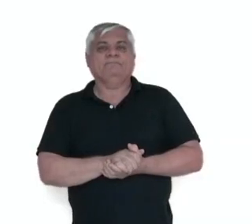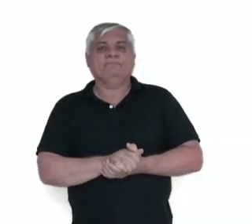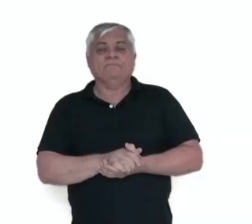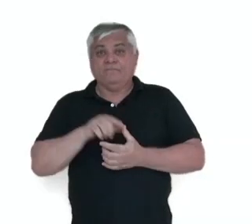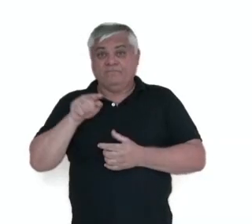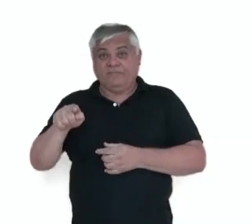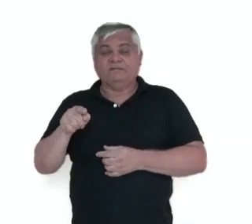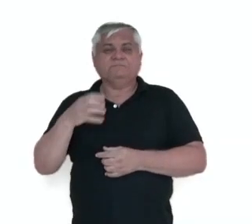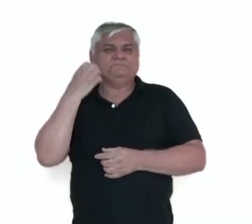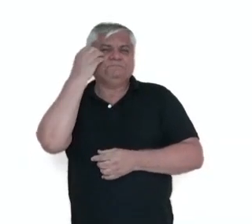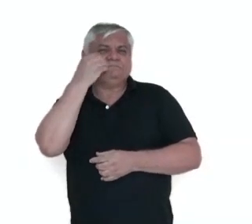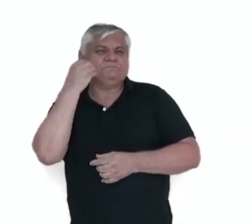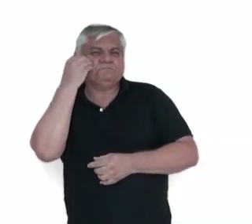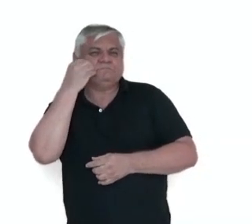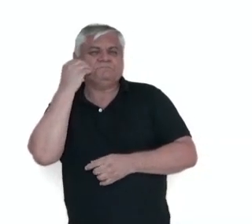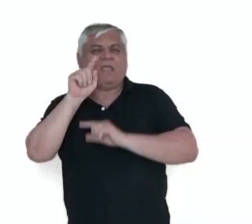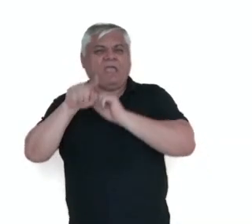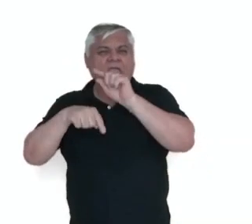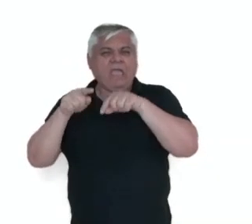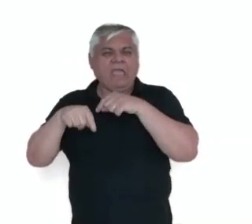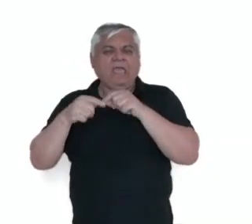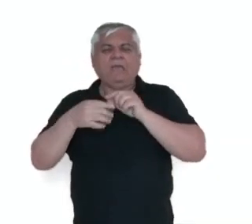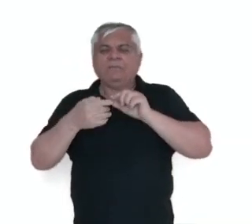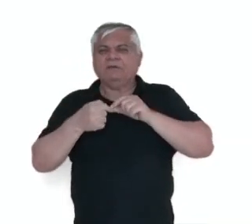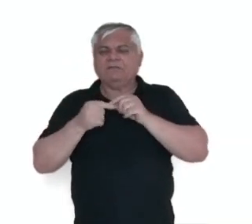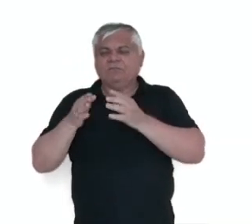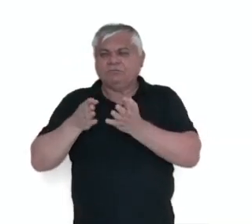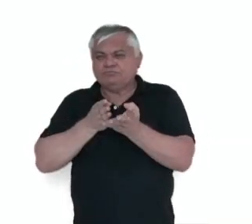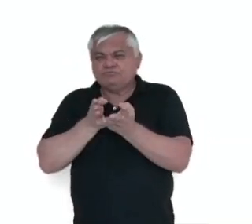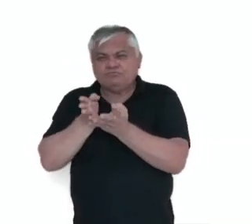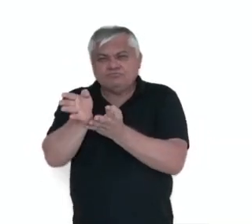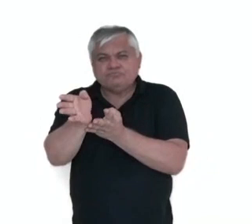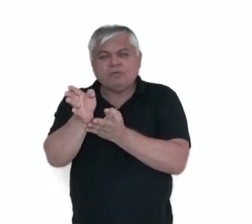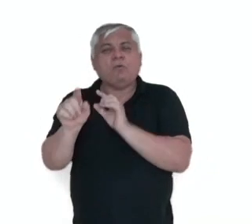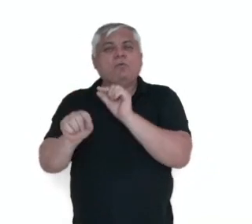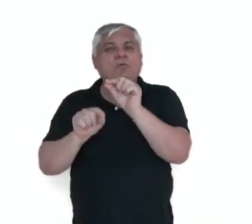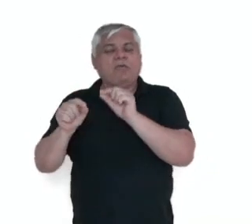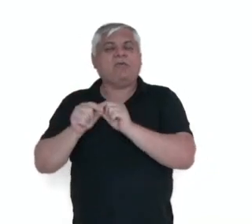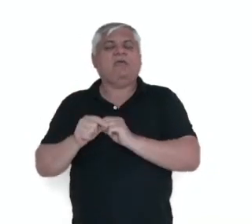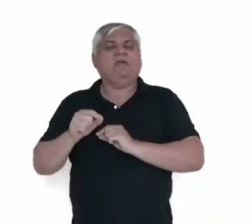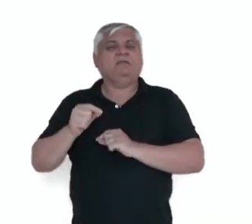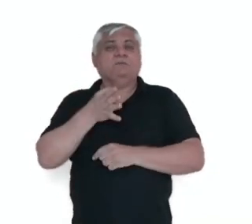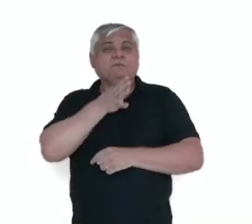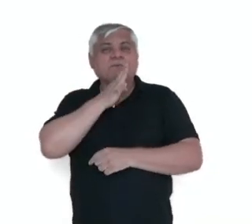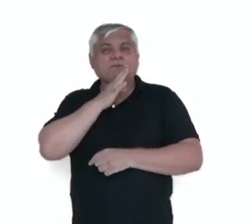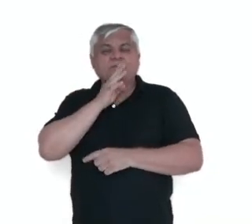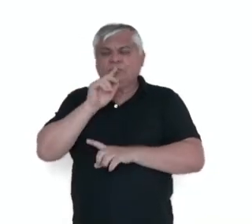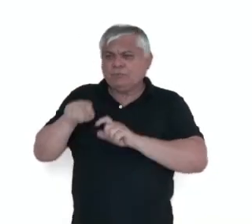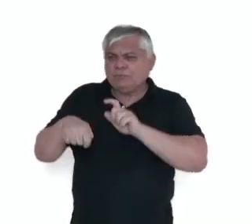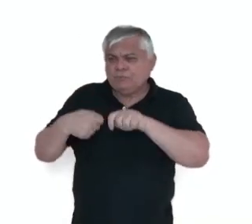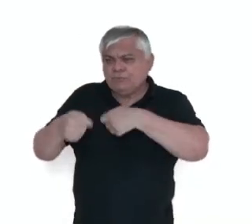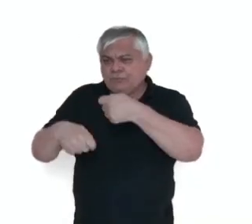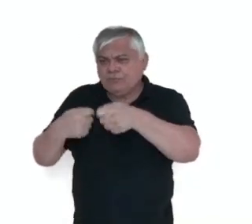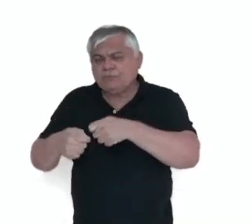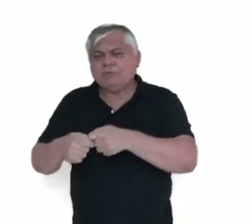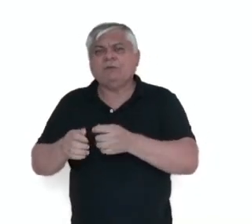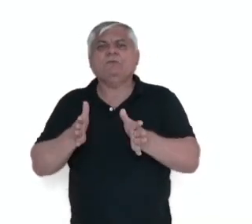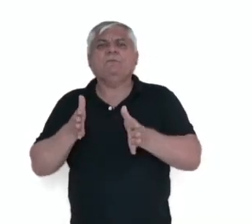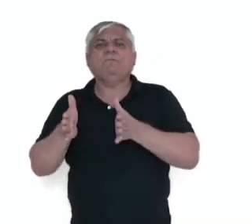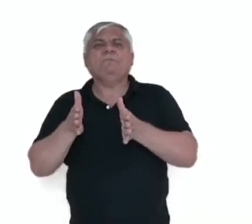é uma corrente epistemológica relativa à teoria do conhecimento, consolidada no período